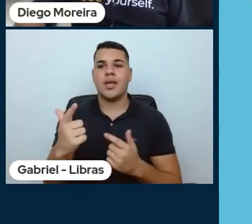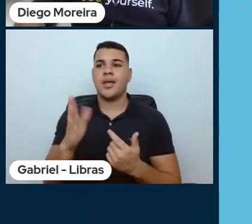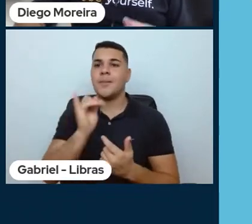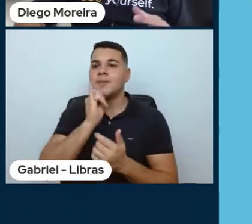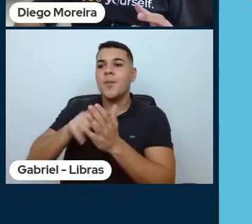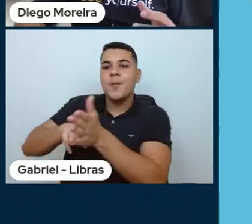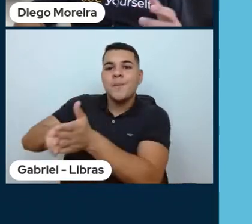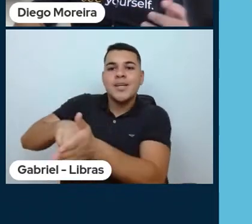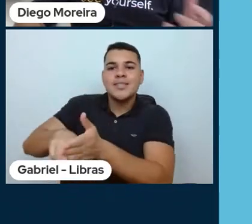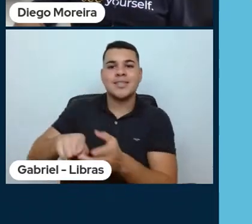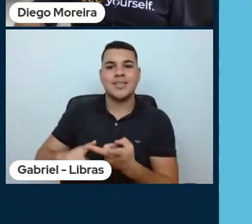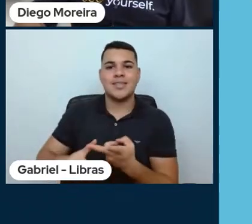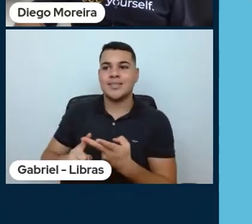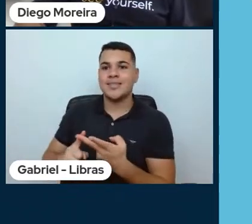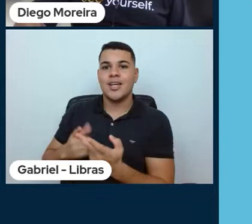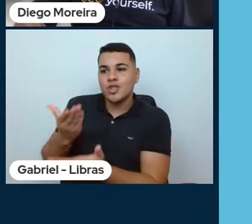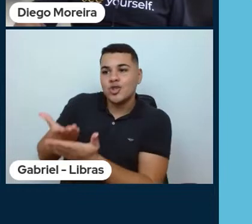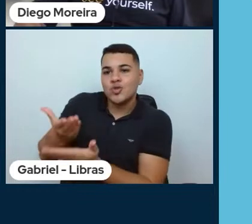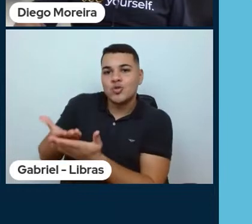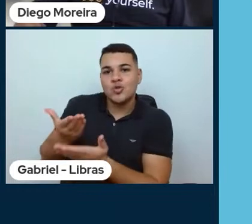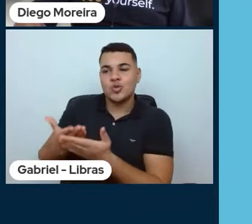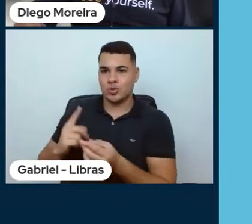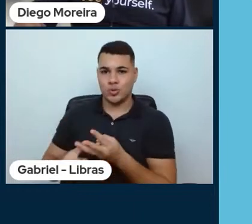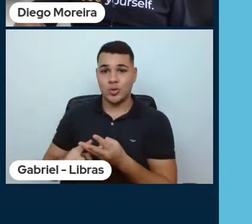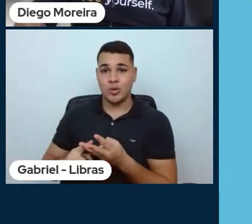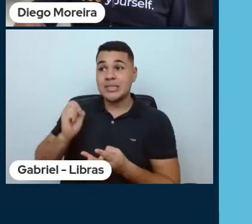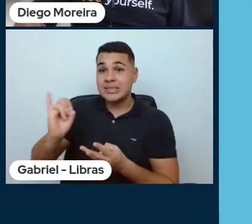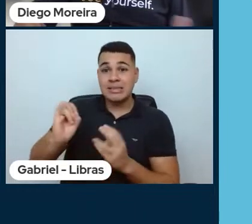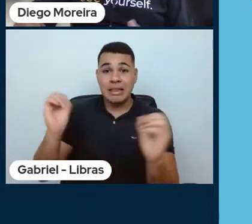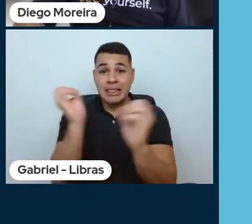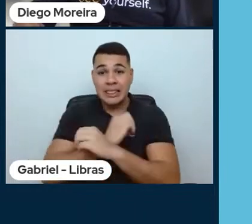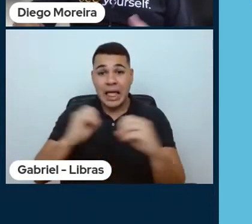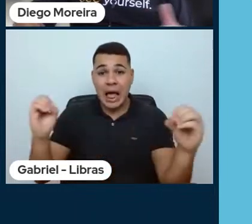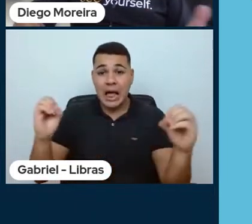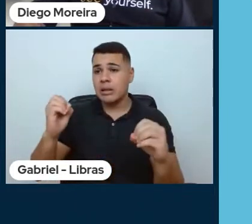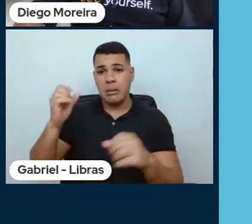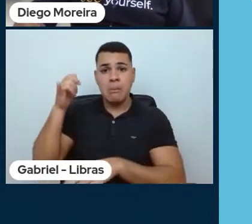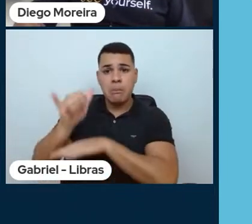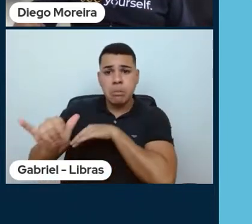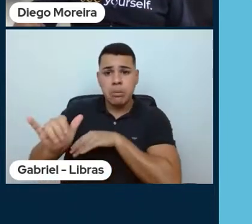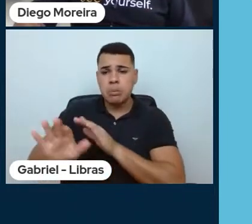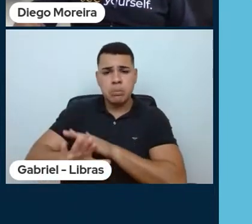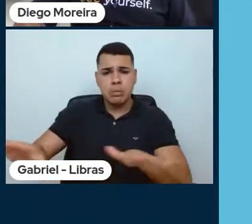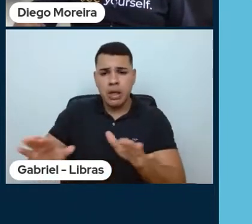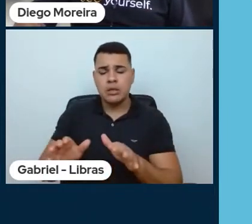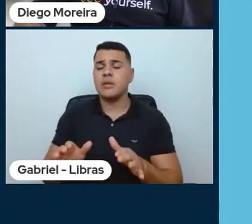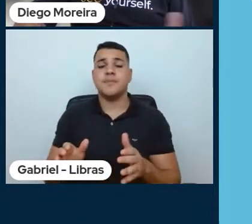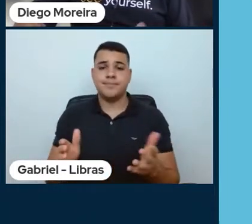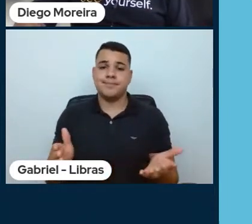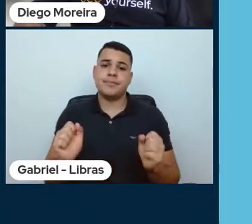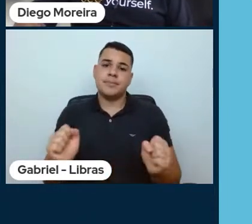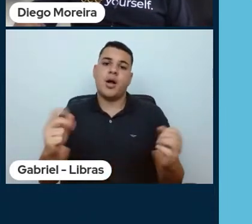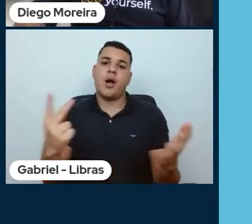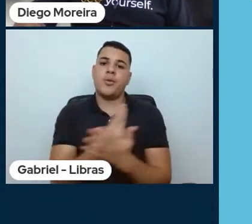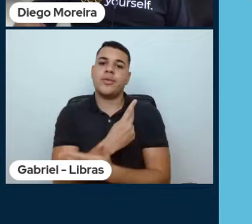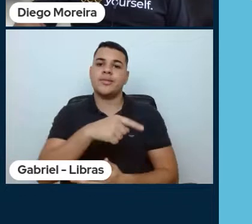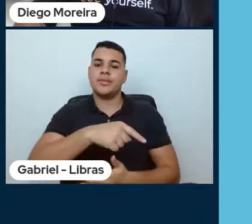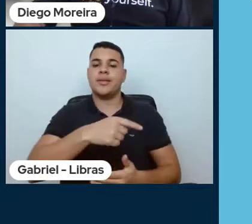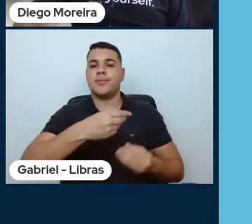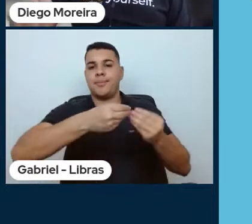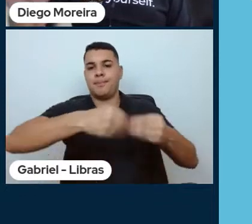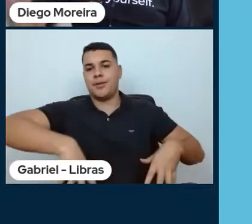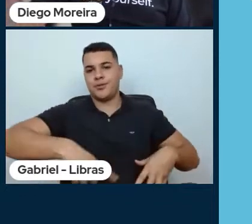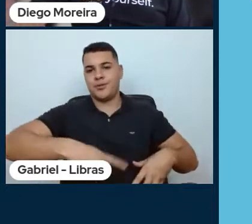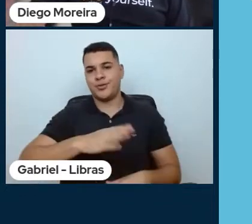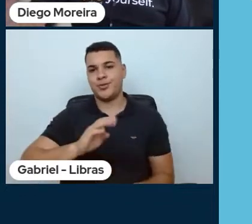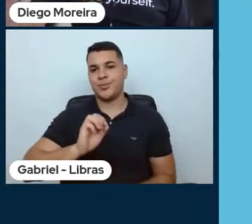ser que você não enxergue essa demanda, que ela pode estar suprimida ou que você não está engajando ou atingindo o público necessário.